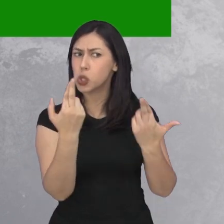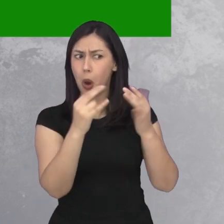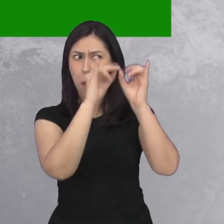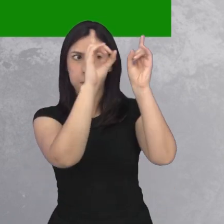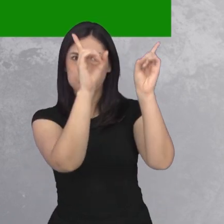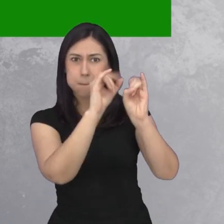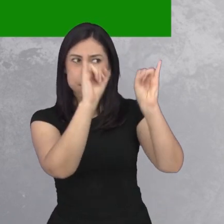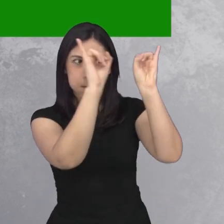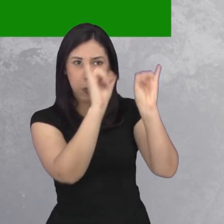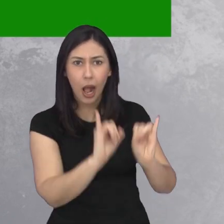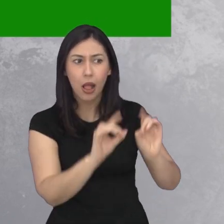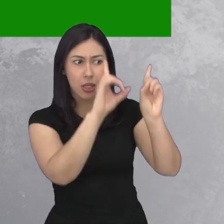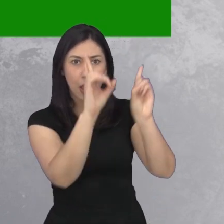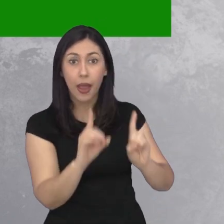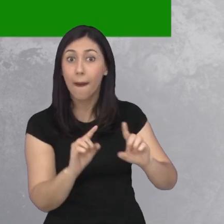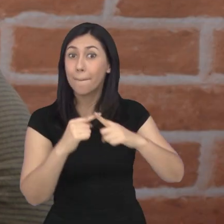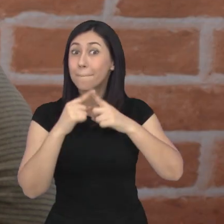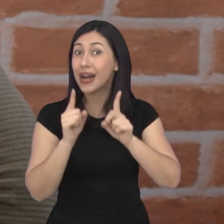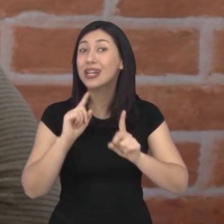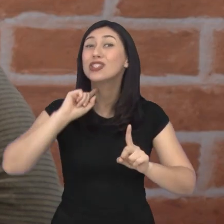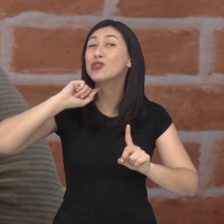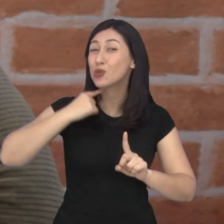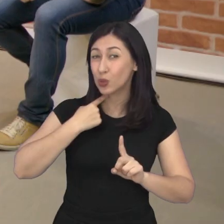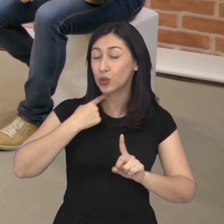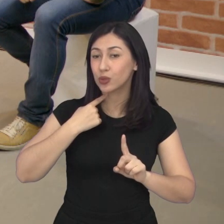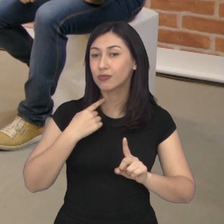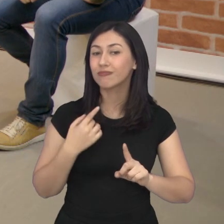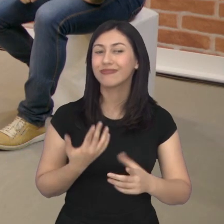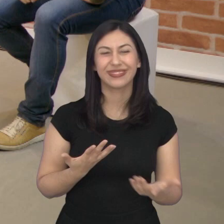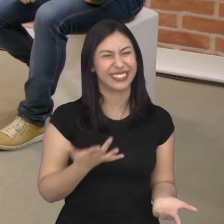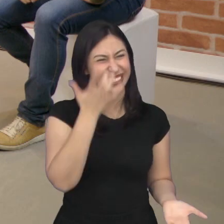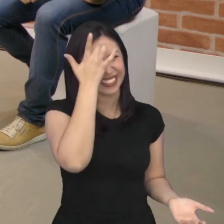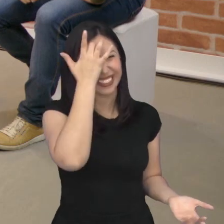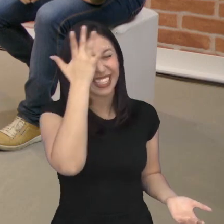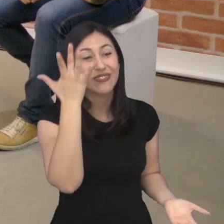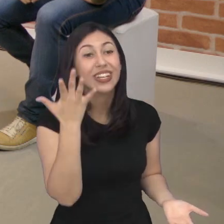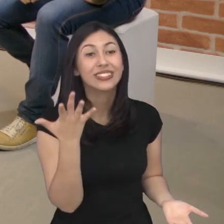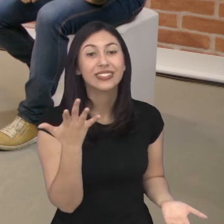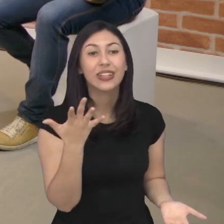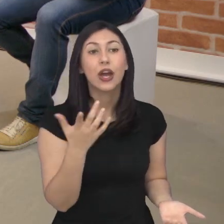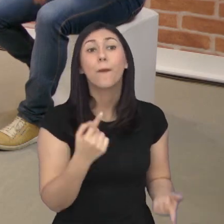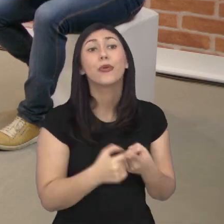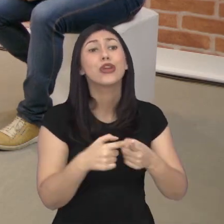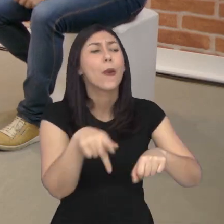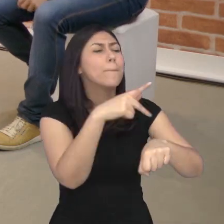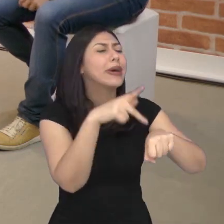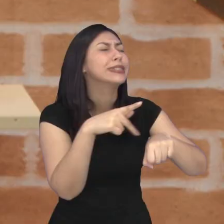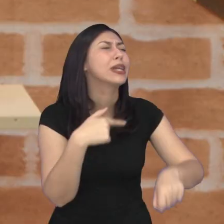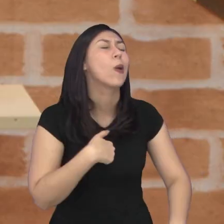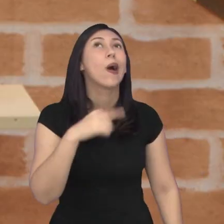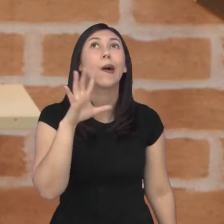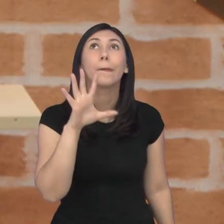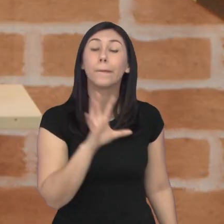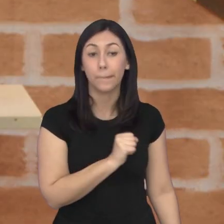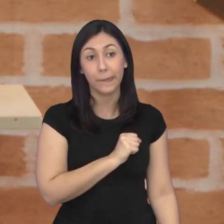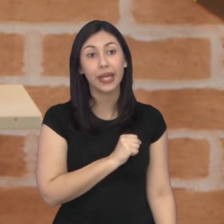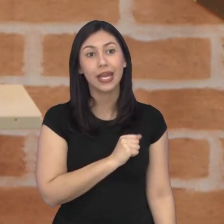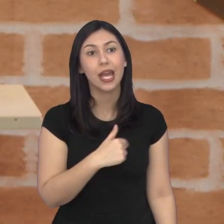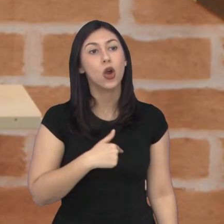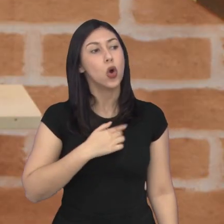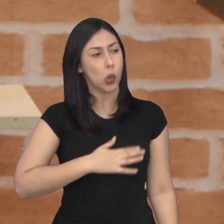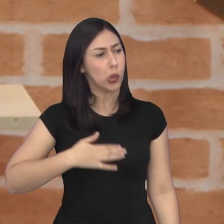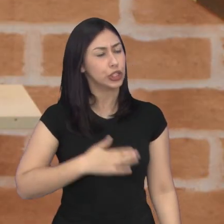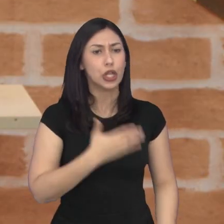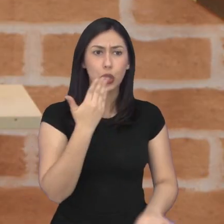dos mais poluídos do mundo. Essa tá fácil aí. Tá fácil? Manda Tá lá. fácil porque é o país que eu mais gostei de viajar até hoje,